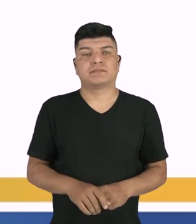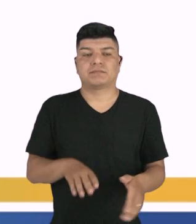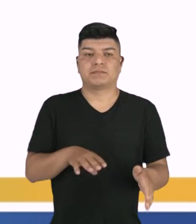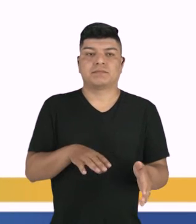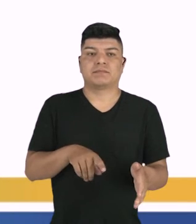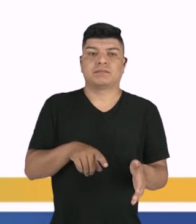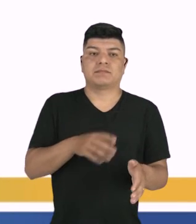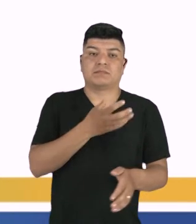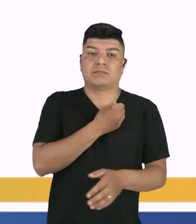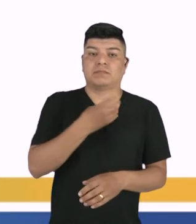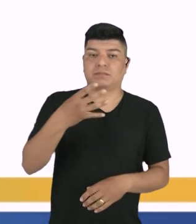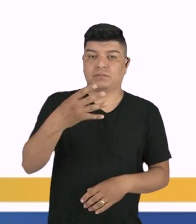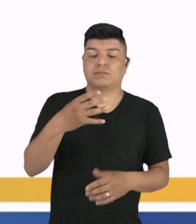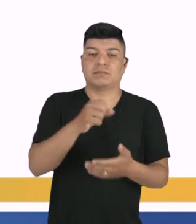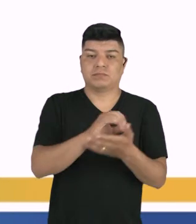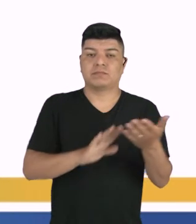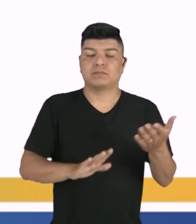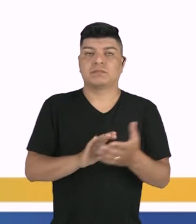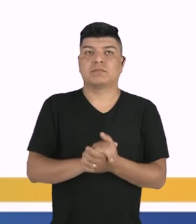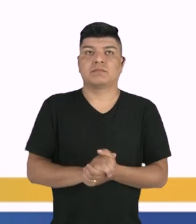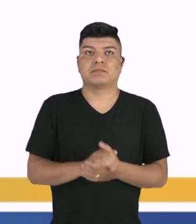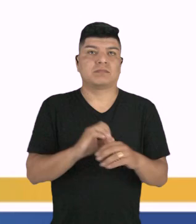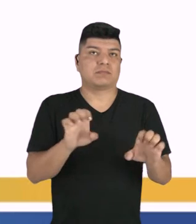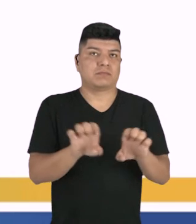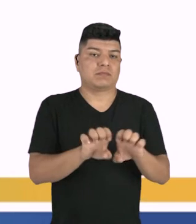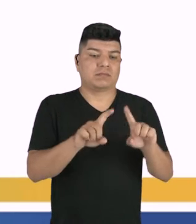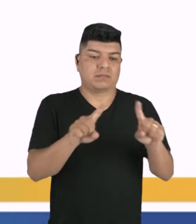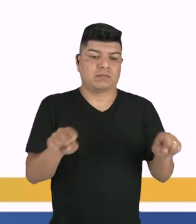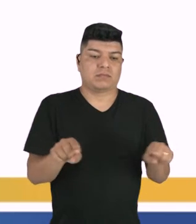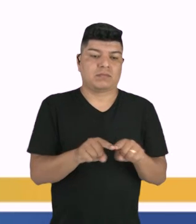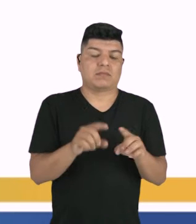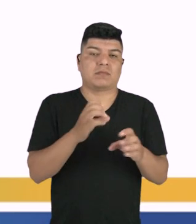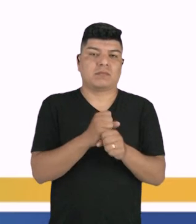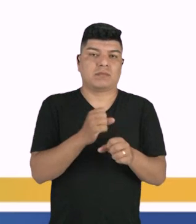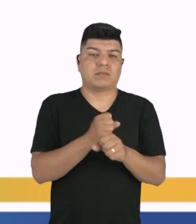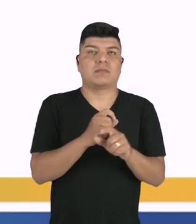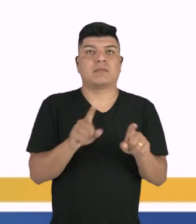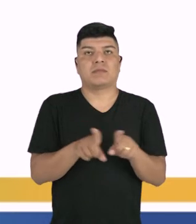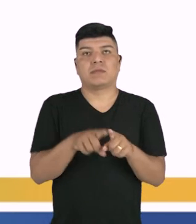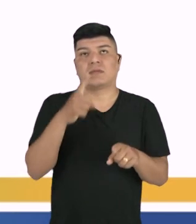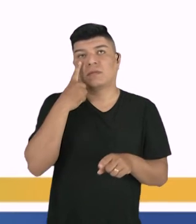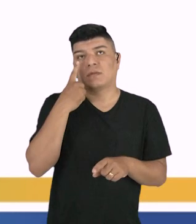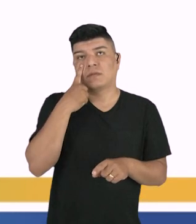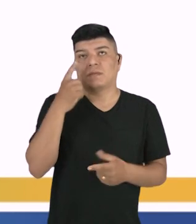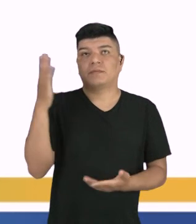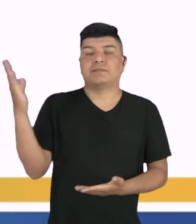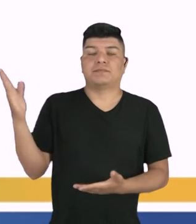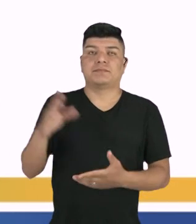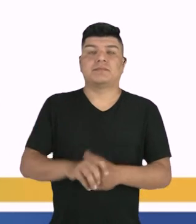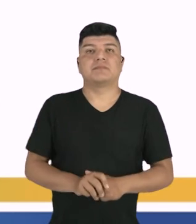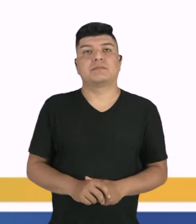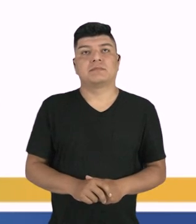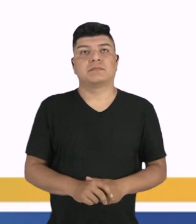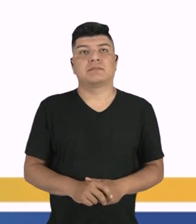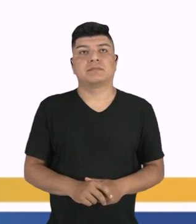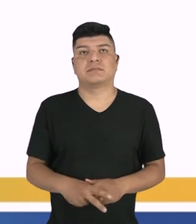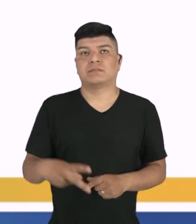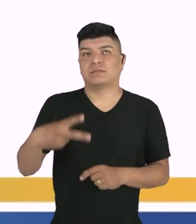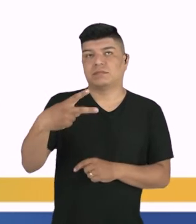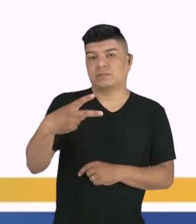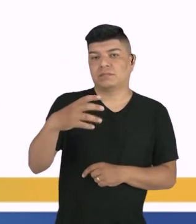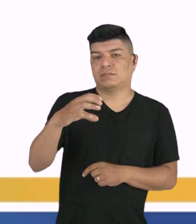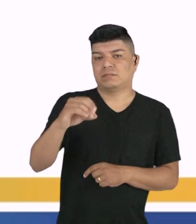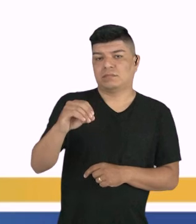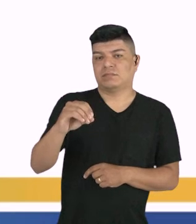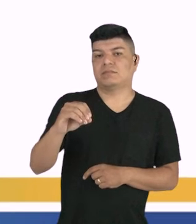Quarto exercício, né? Mais uma equação trigonométrica. Olhamos para ela, 2 cosseno de